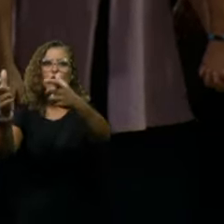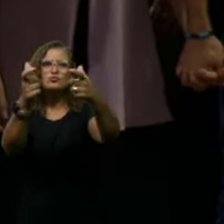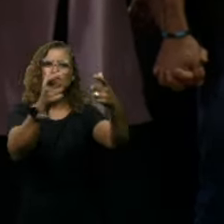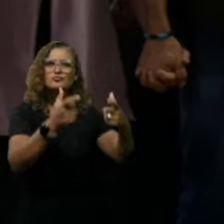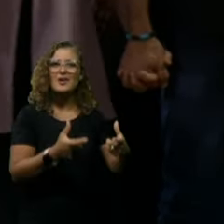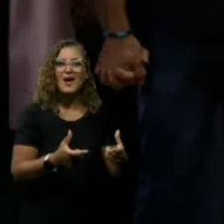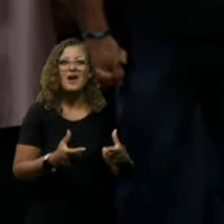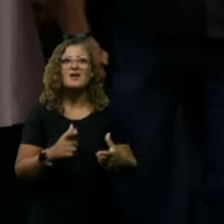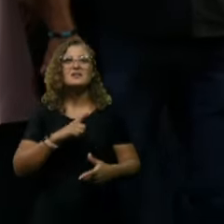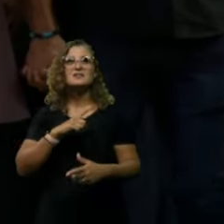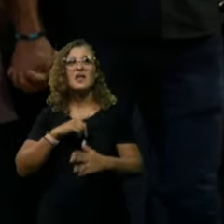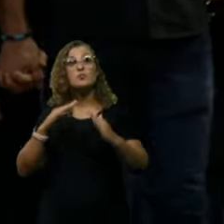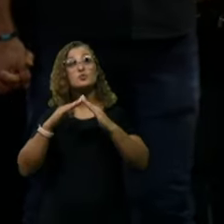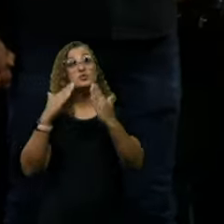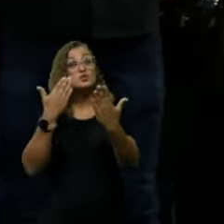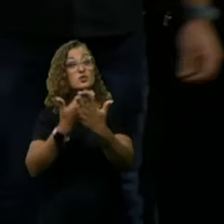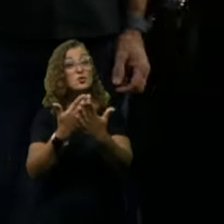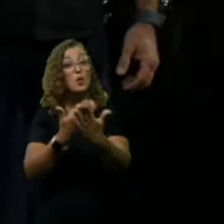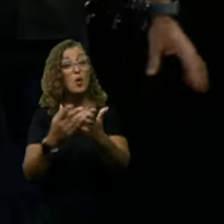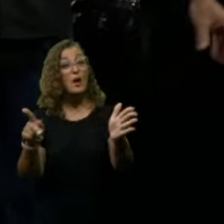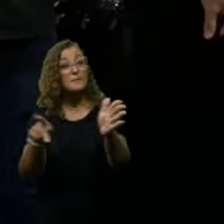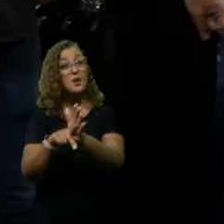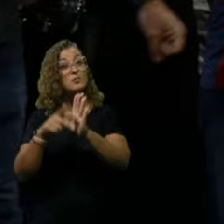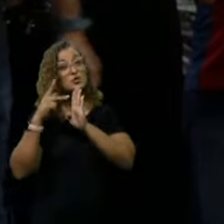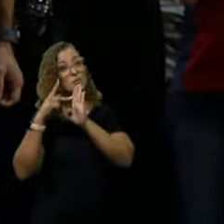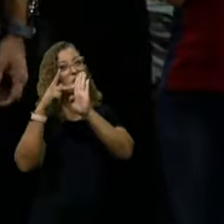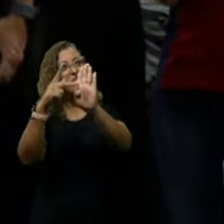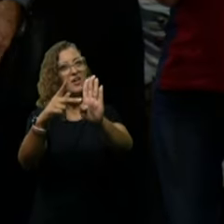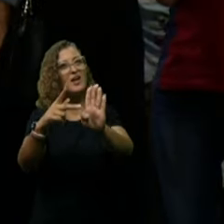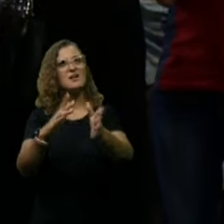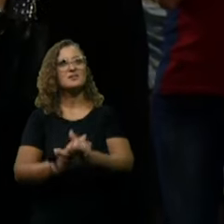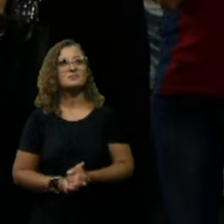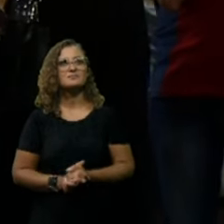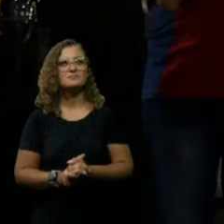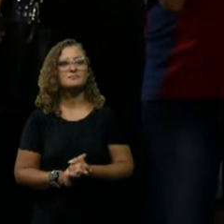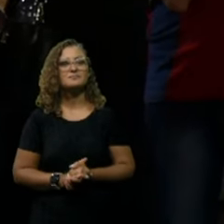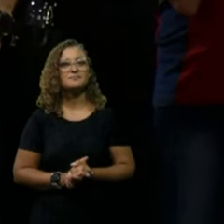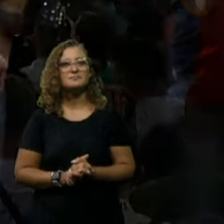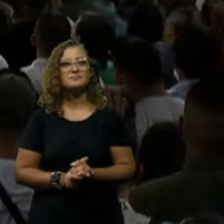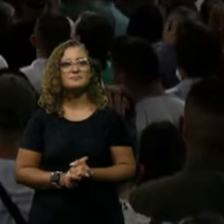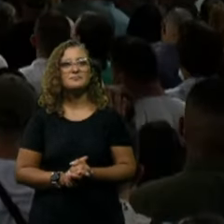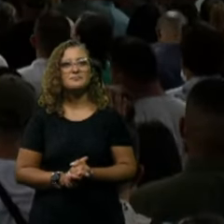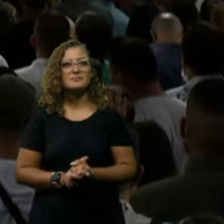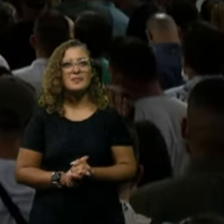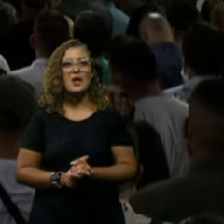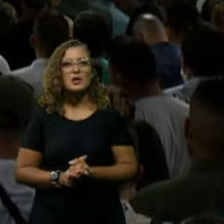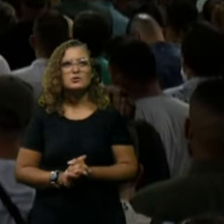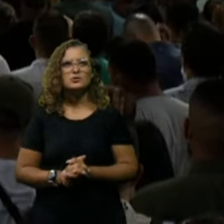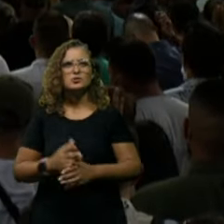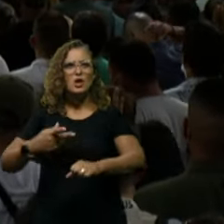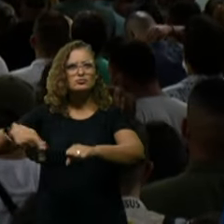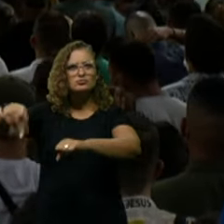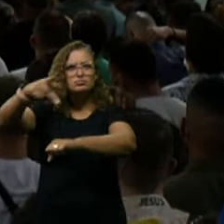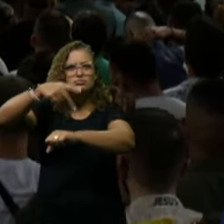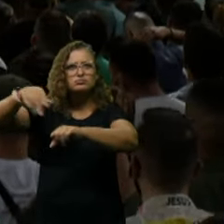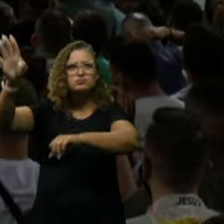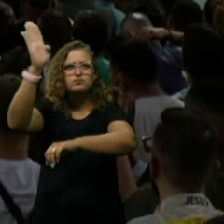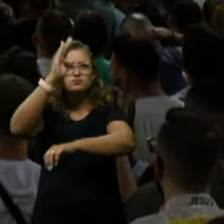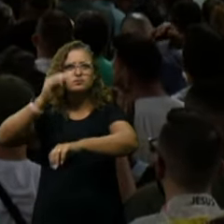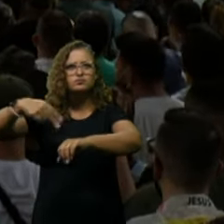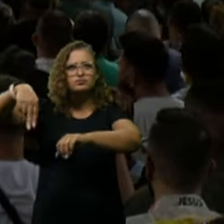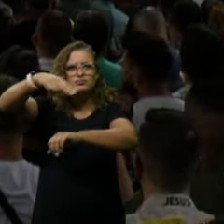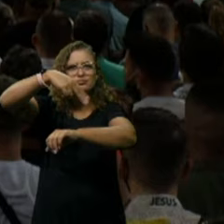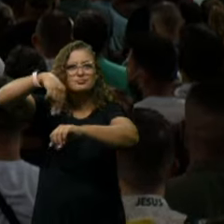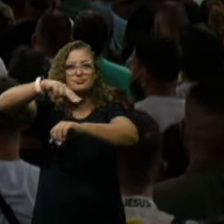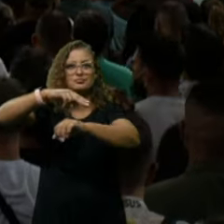nós temos escolas de profetas nos processos estão sendo provados e formados nas Nações nós temos profetas